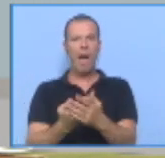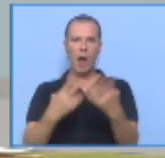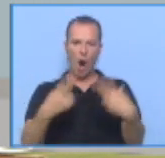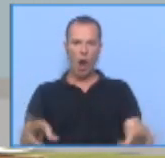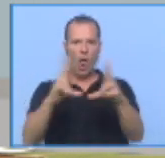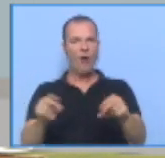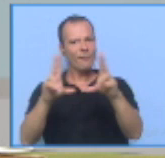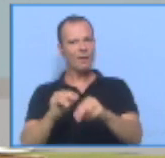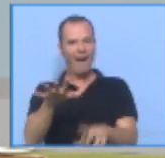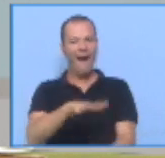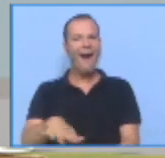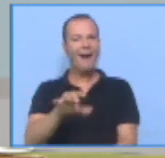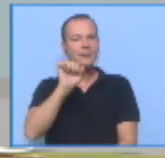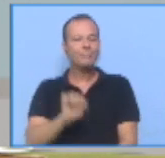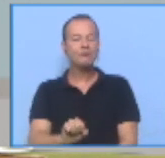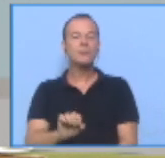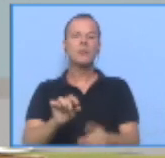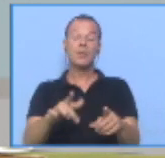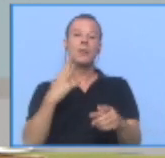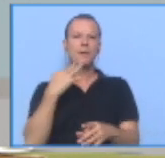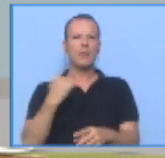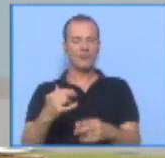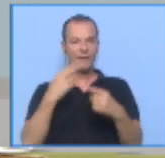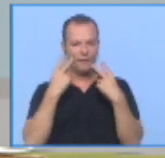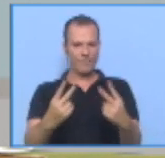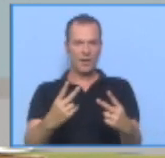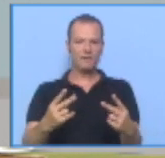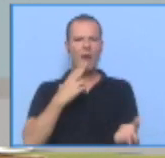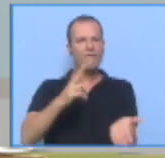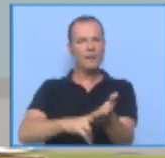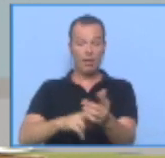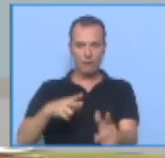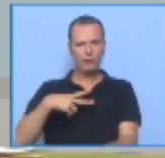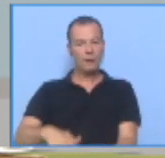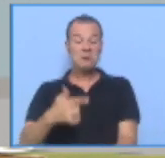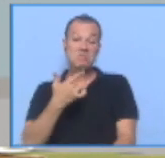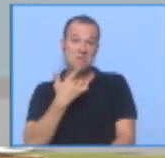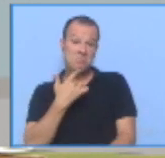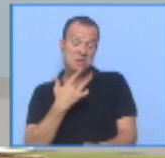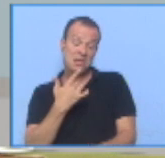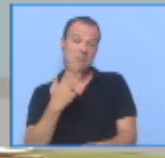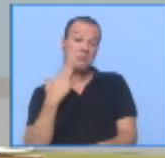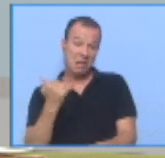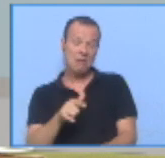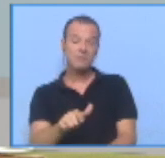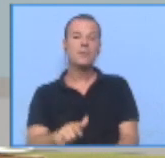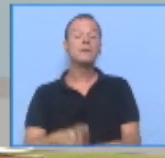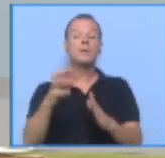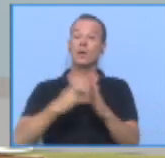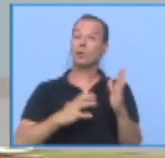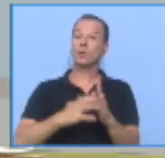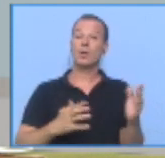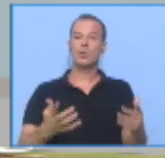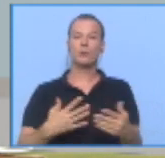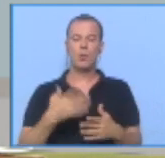este campo. E, portanto, tenta olhar para a realidade portuguesa percebendo isso. Esse é um texto que